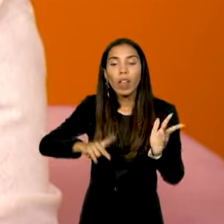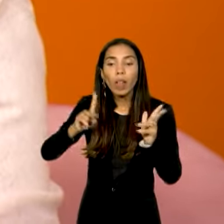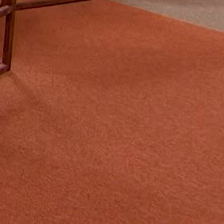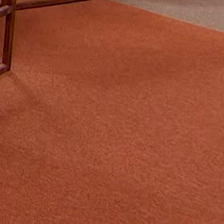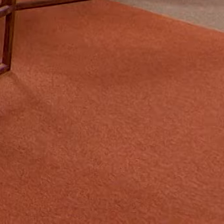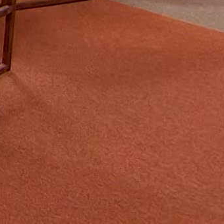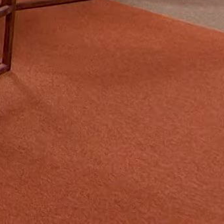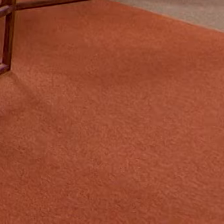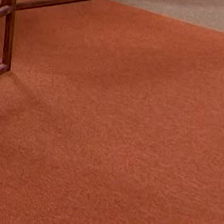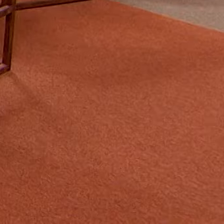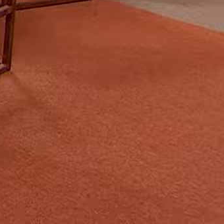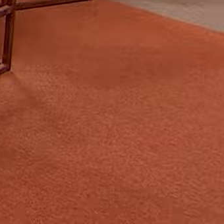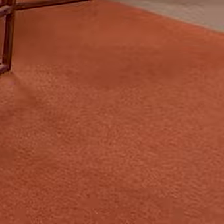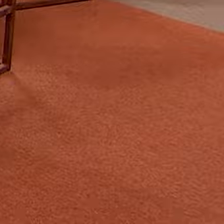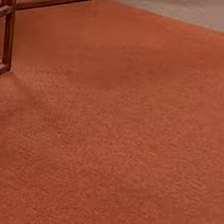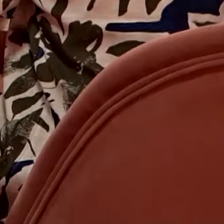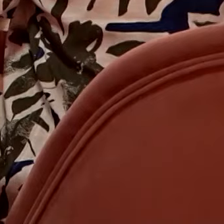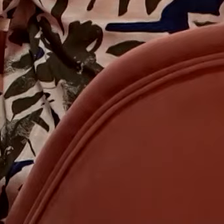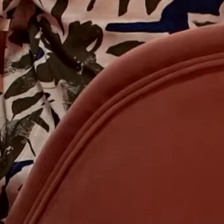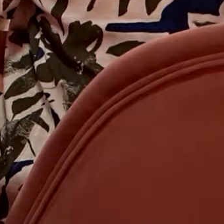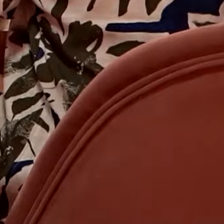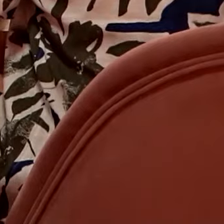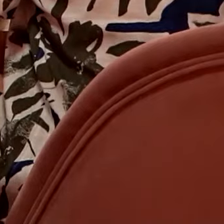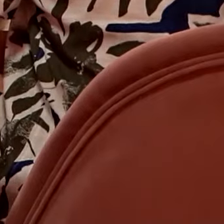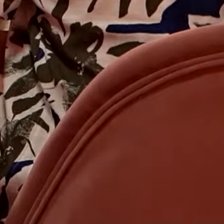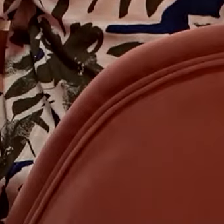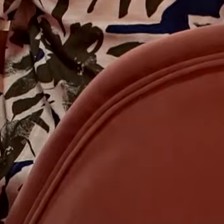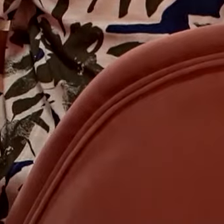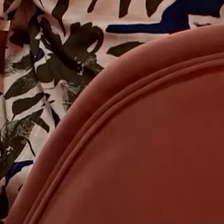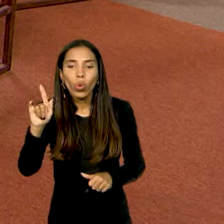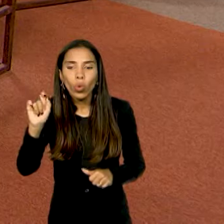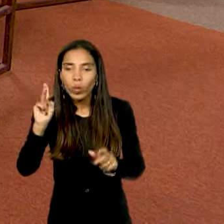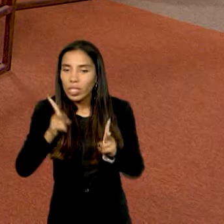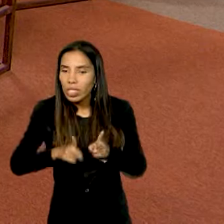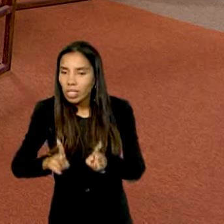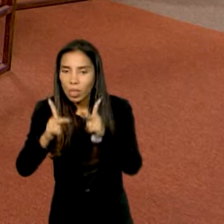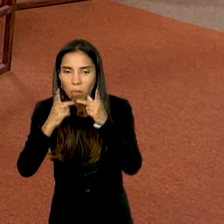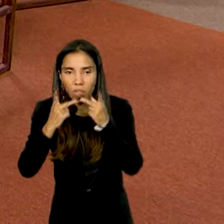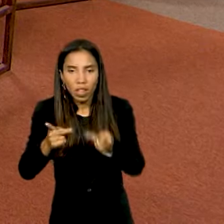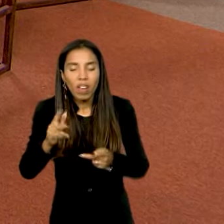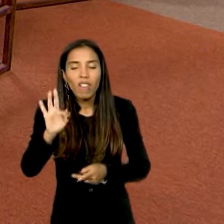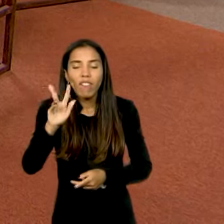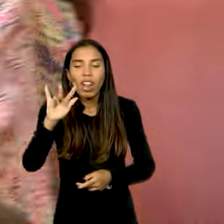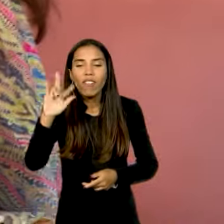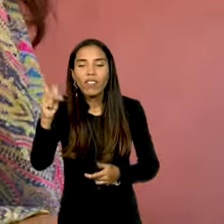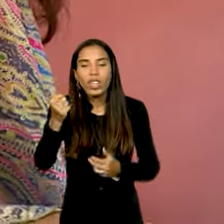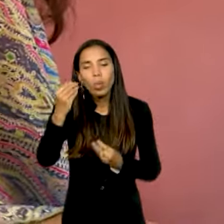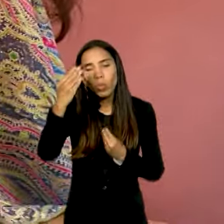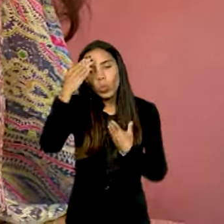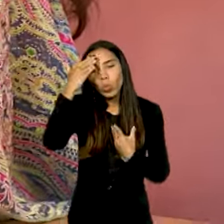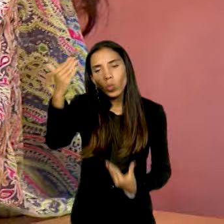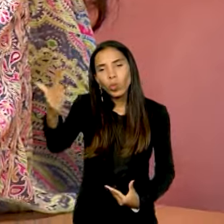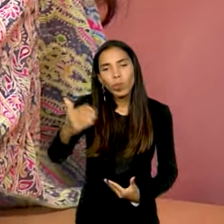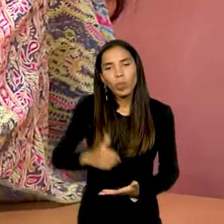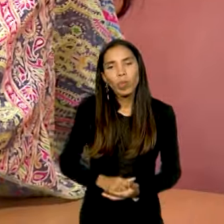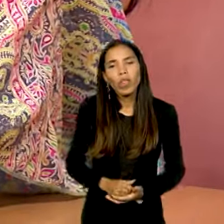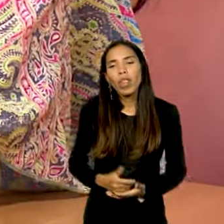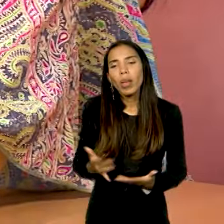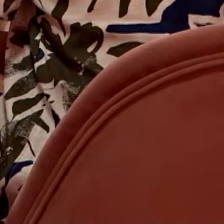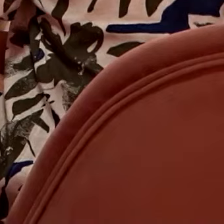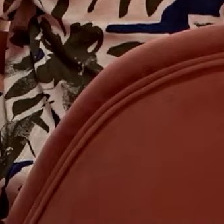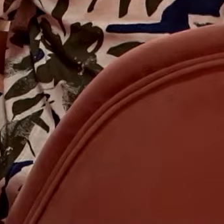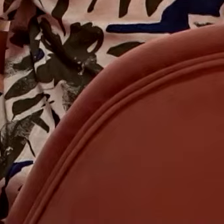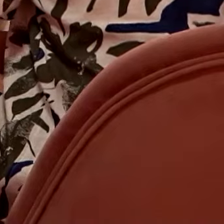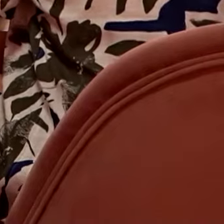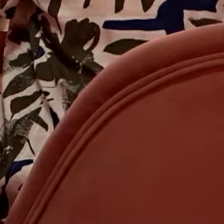e comer. Bezinha, muito obrigada. Hugo já falava muito obrigada, isso. Muito obrigada, meu amor. Flavinha, obrigada, muito amor. Obrigada. Você tá com essa malha, essa boneca não é tão bonita